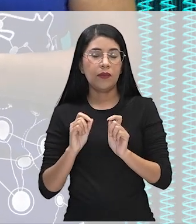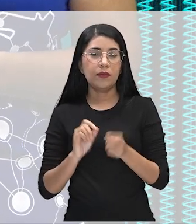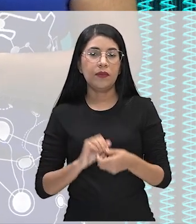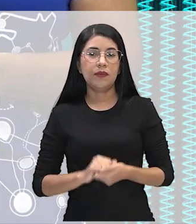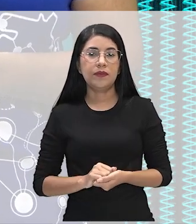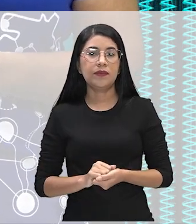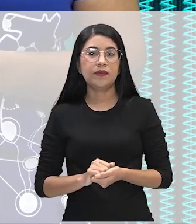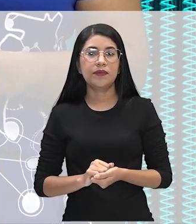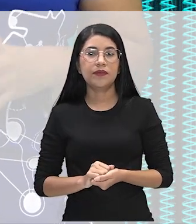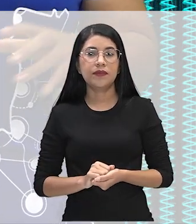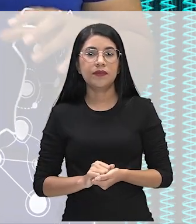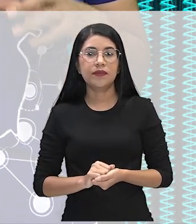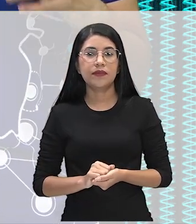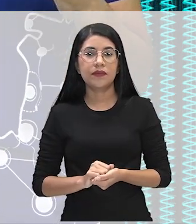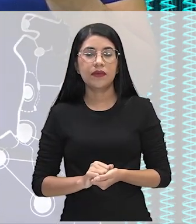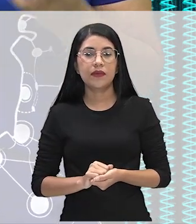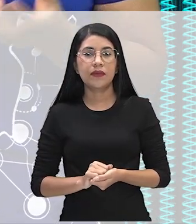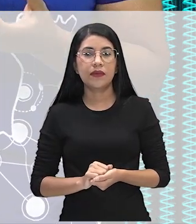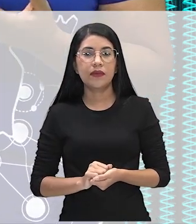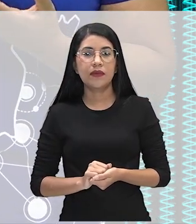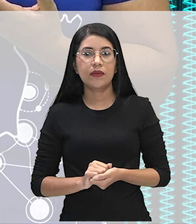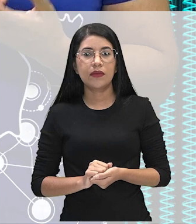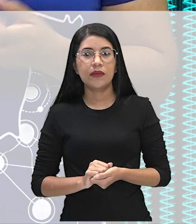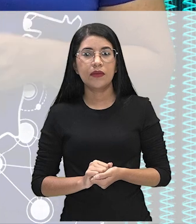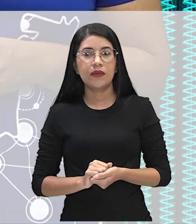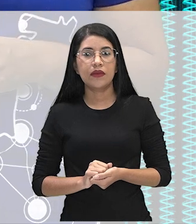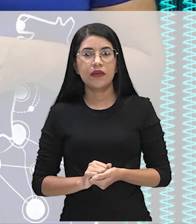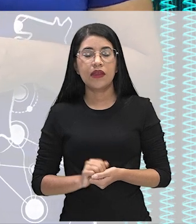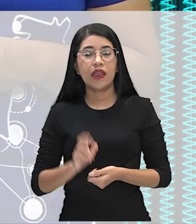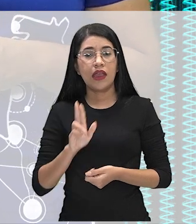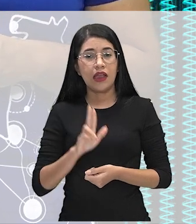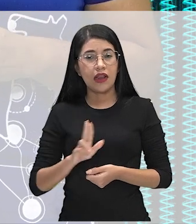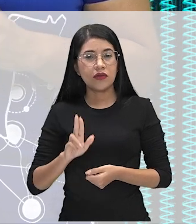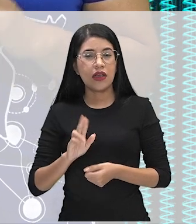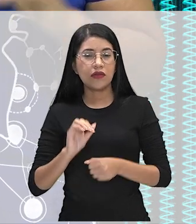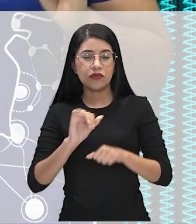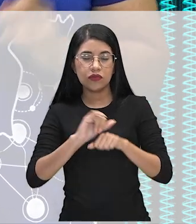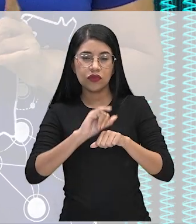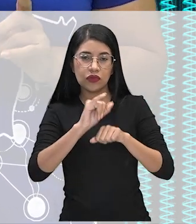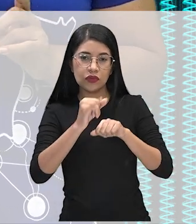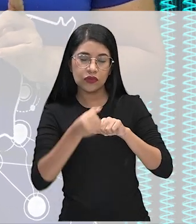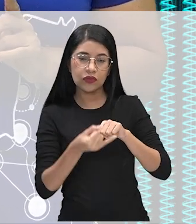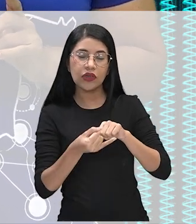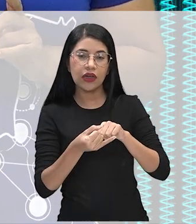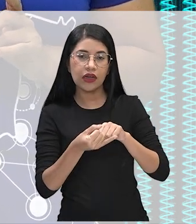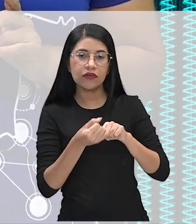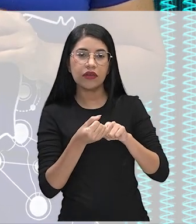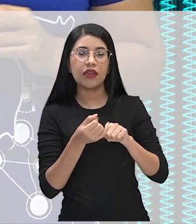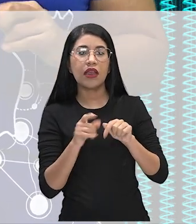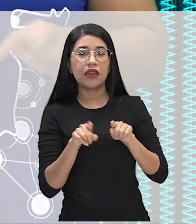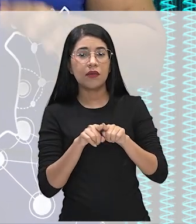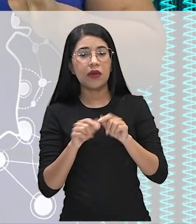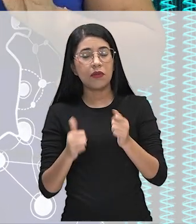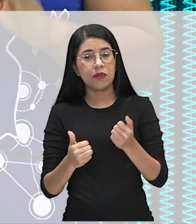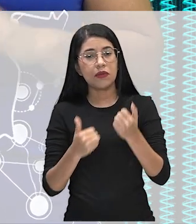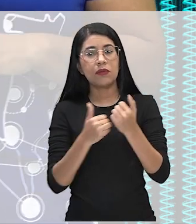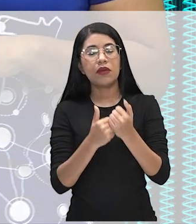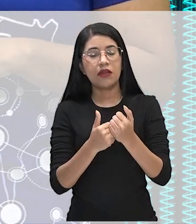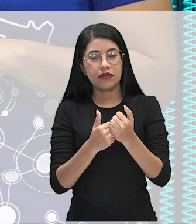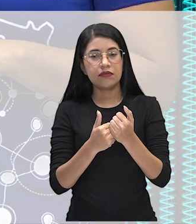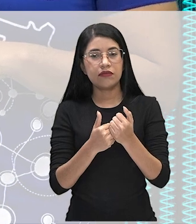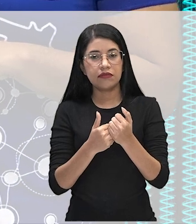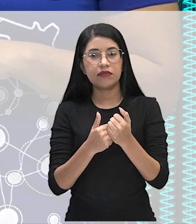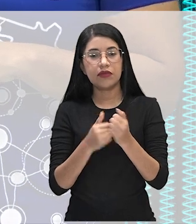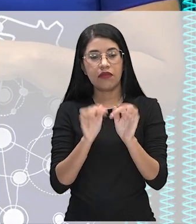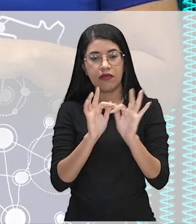pronoun, ele está funcionando como sujeito da oração e ele pode ser substituído também. Ao invés de